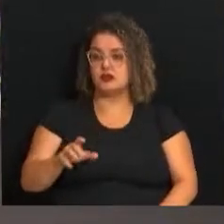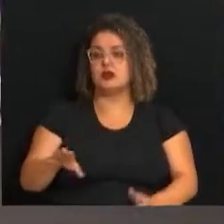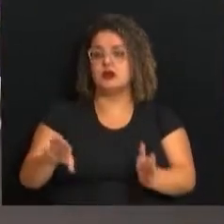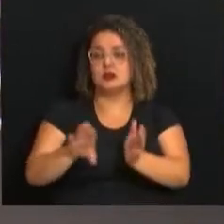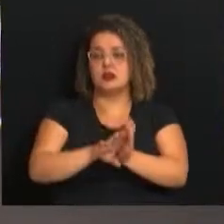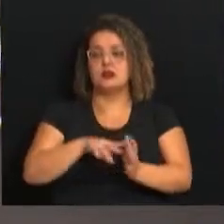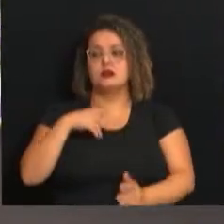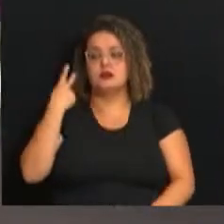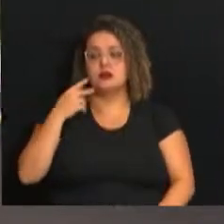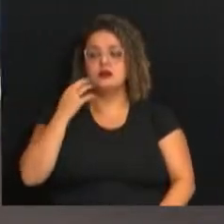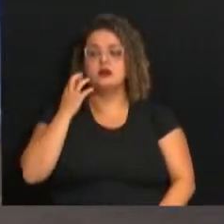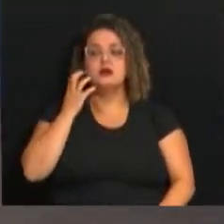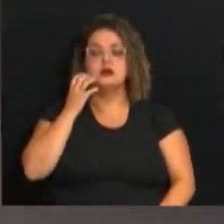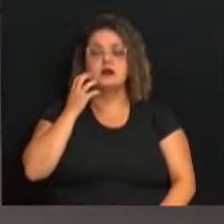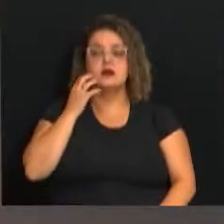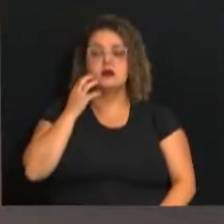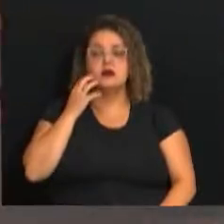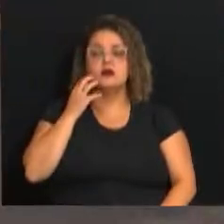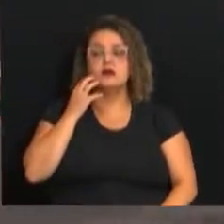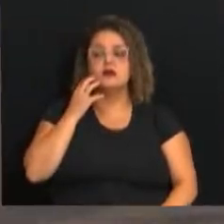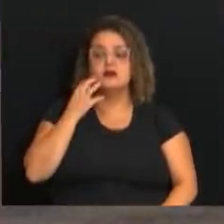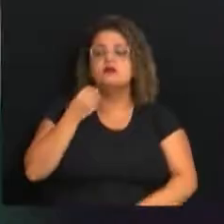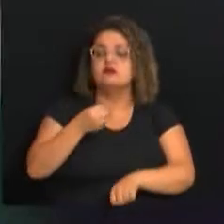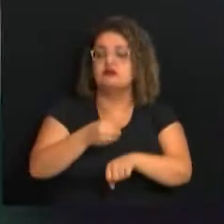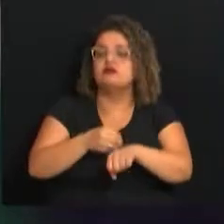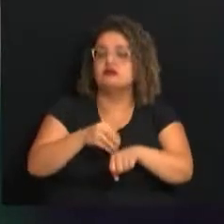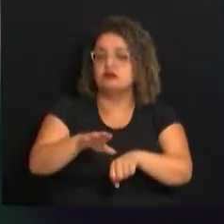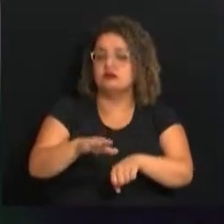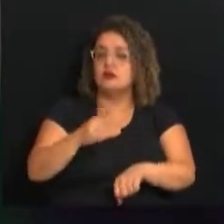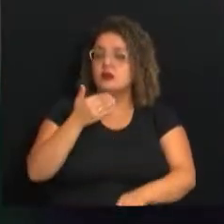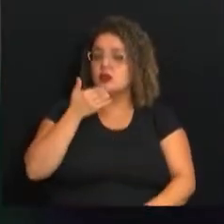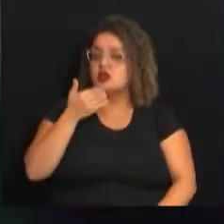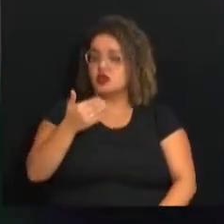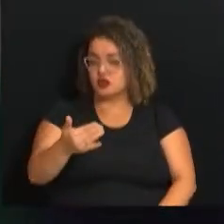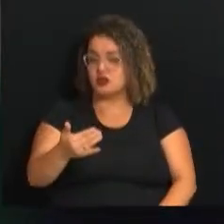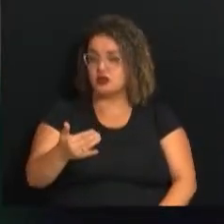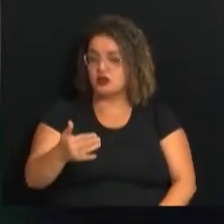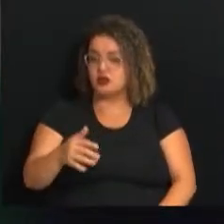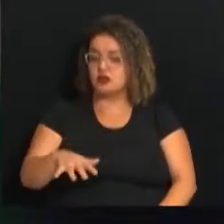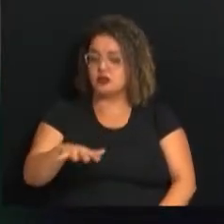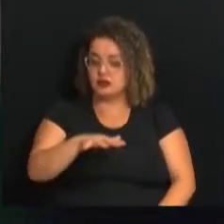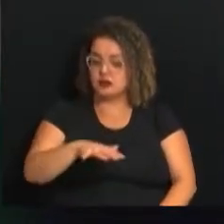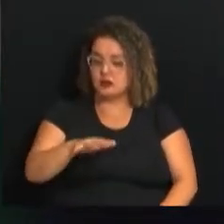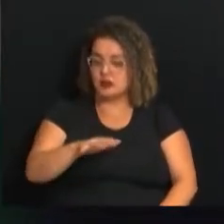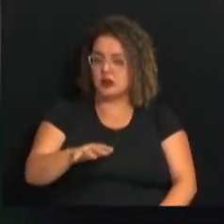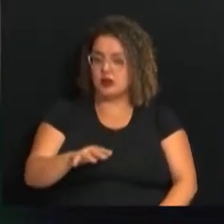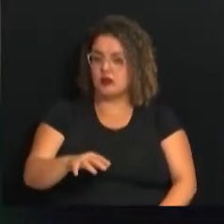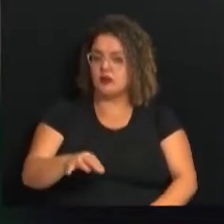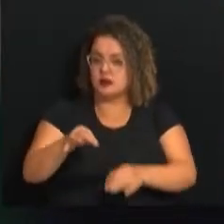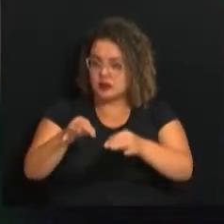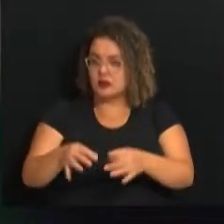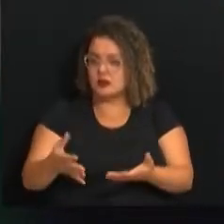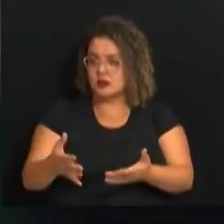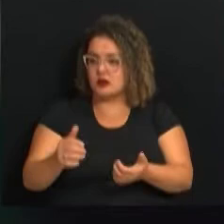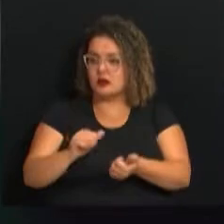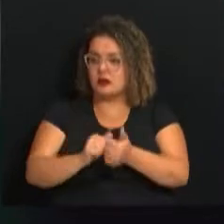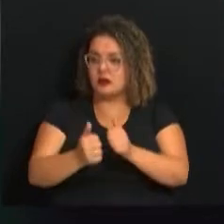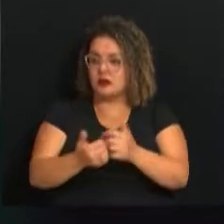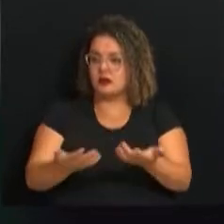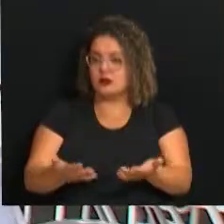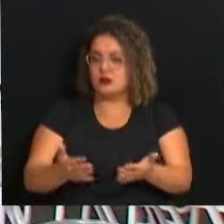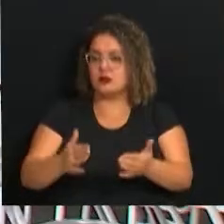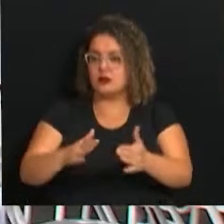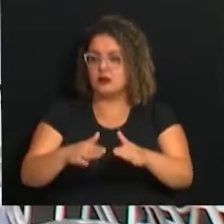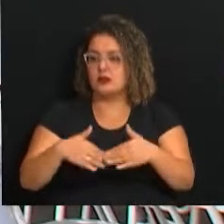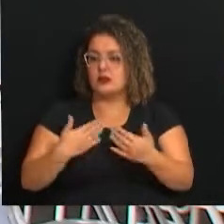cartão chegaram até o vereador Igor Diego que protocolou uma indicação solicitando que a situação fosse regularizada